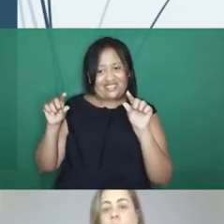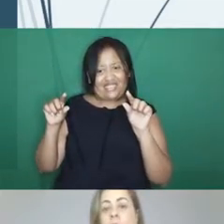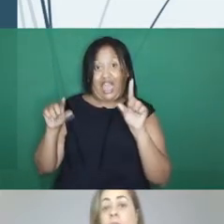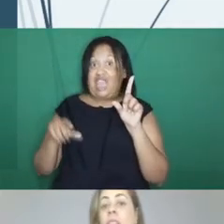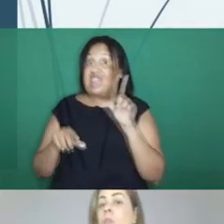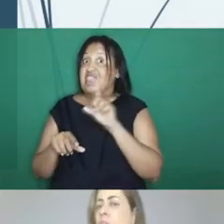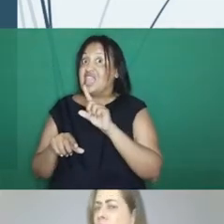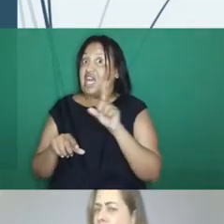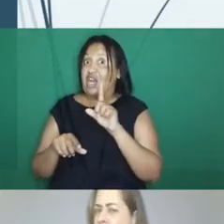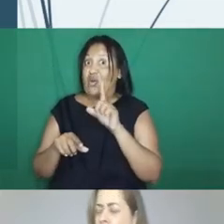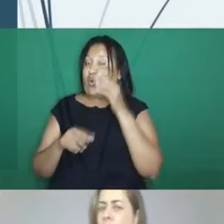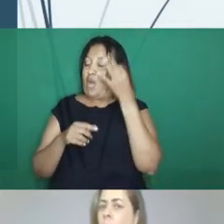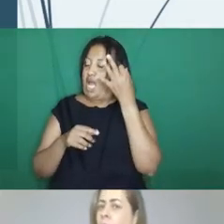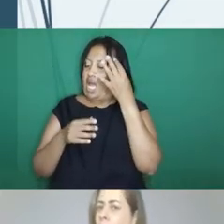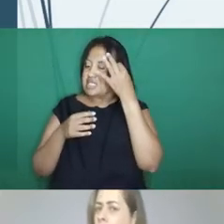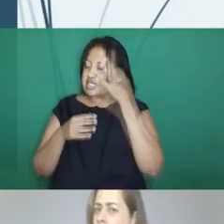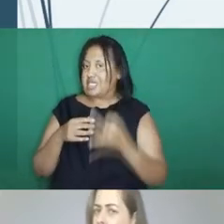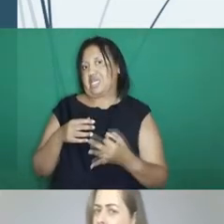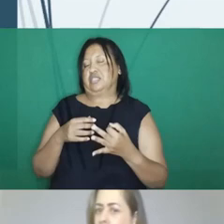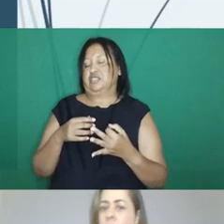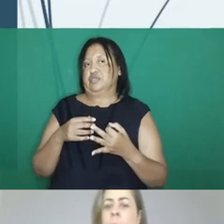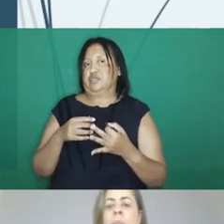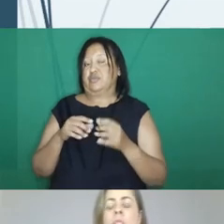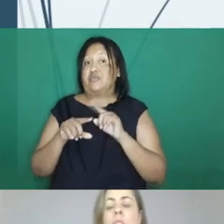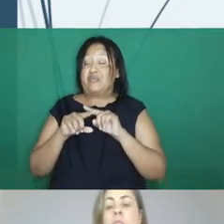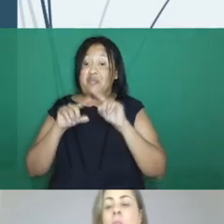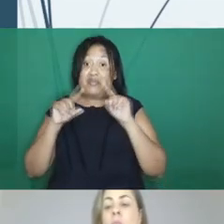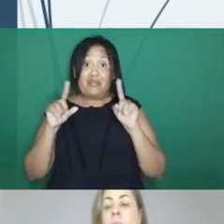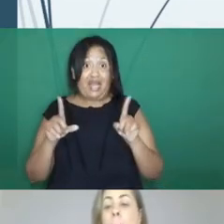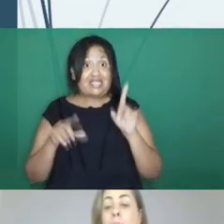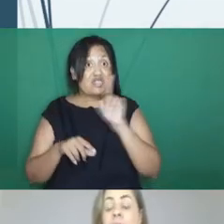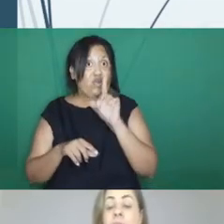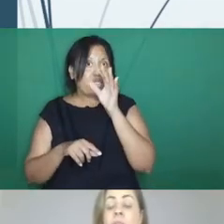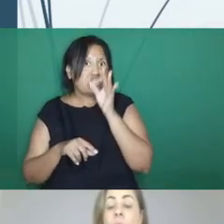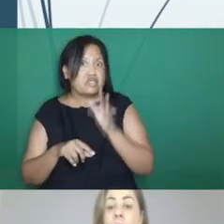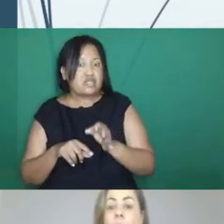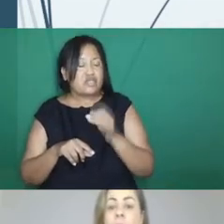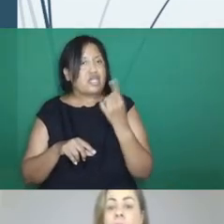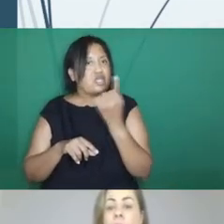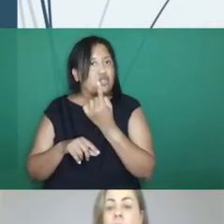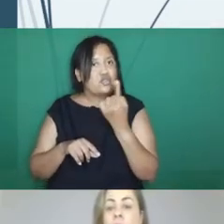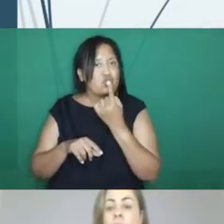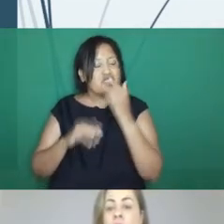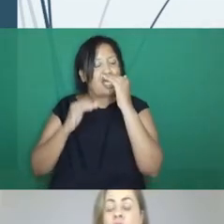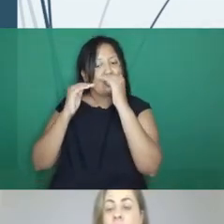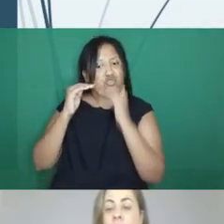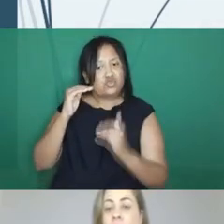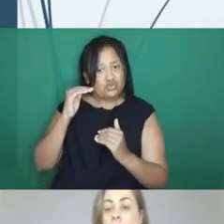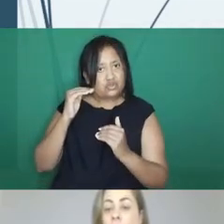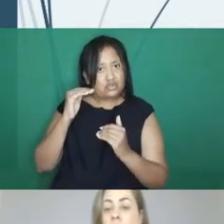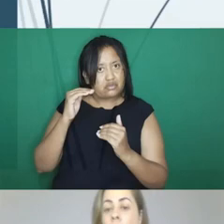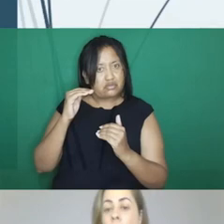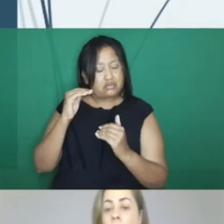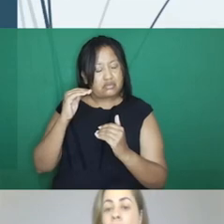essa ideia do não deveria não é recomendado Então mas não é recomendado que a gente